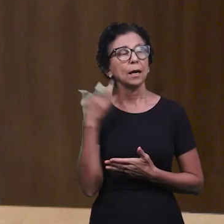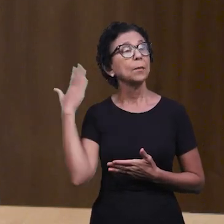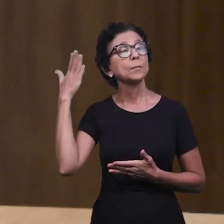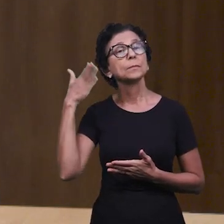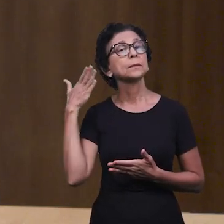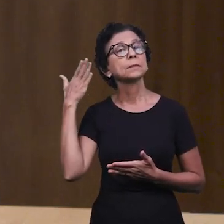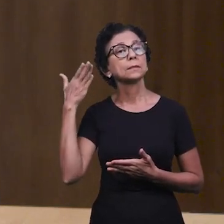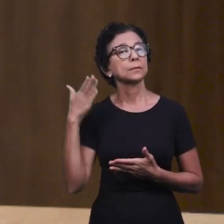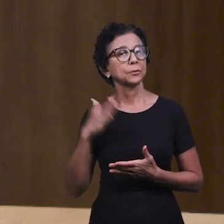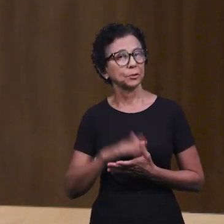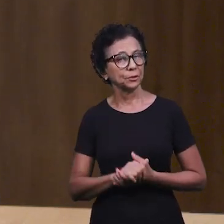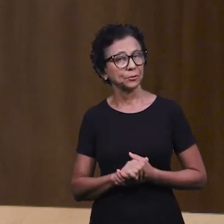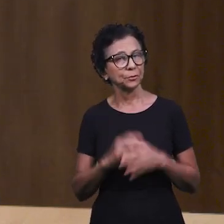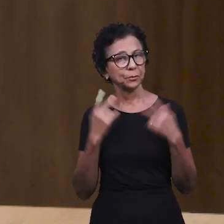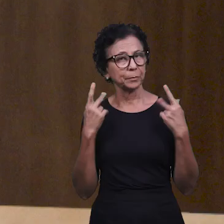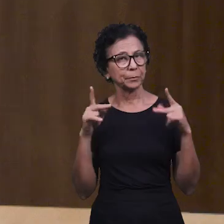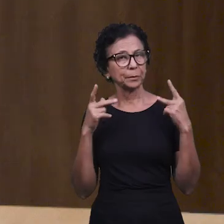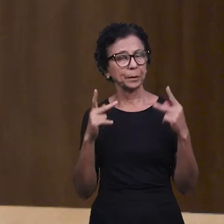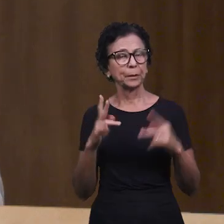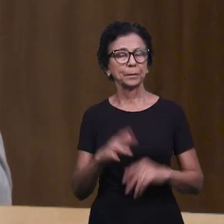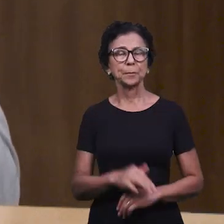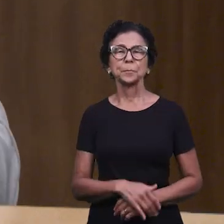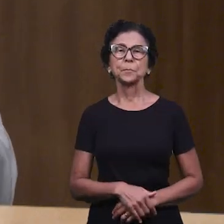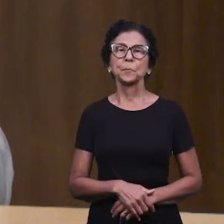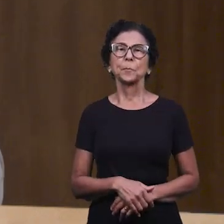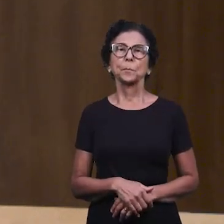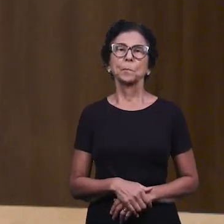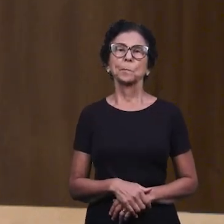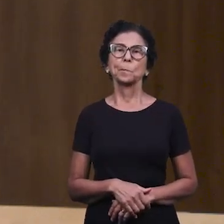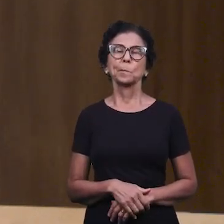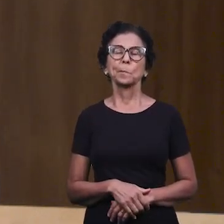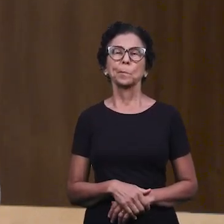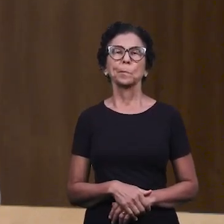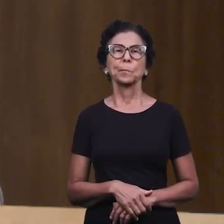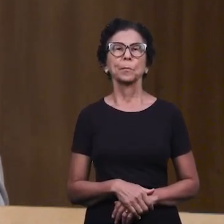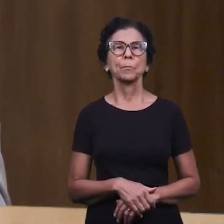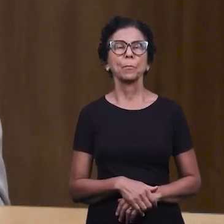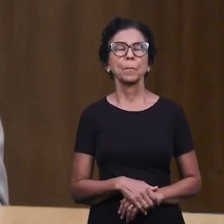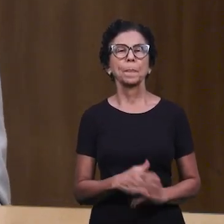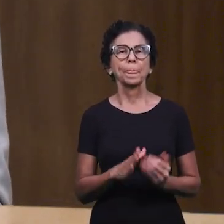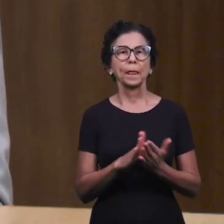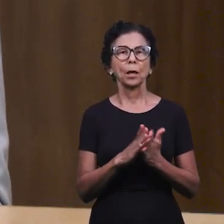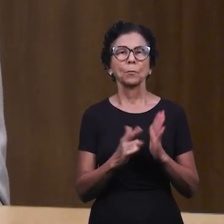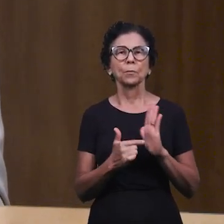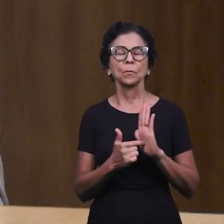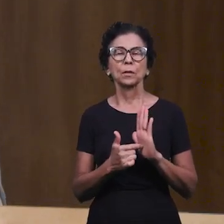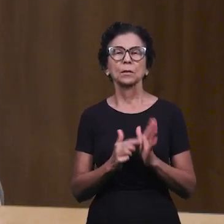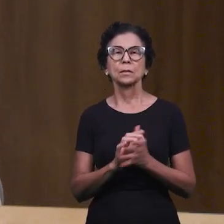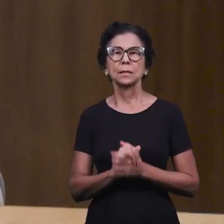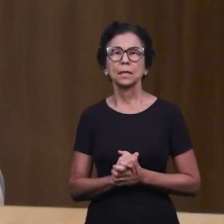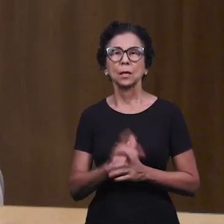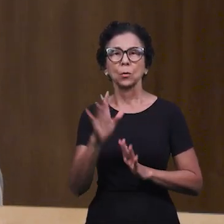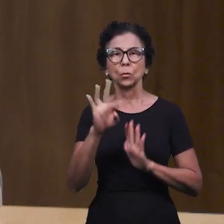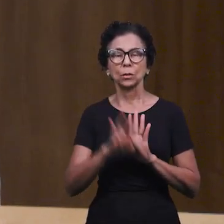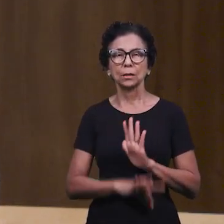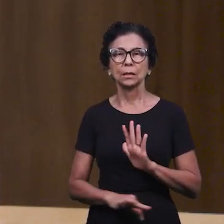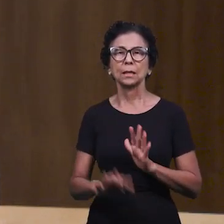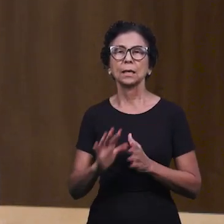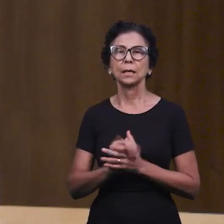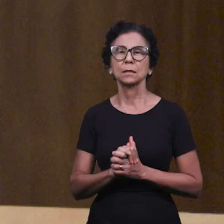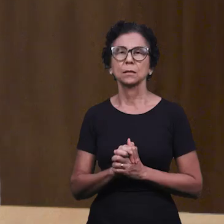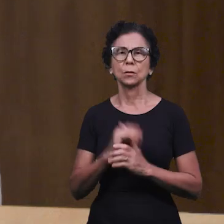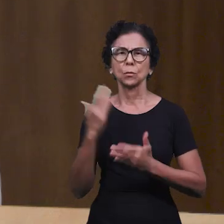há um texto da palavra que foi um dos textos abordados ali. Eles o venceram pelo sangue do Cordeiro e pela palavra